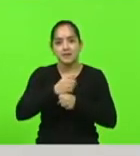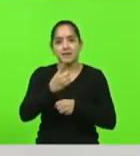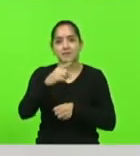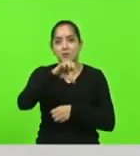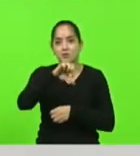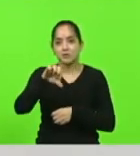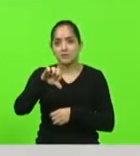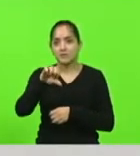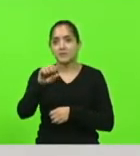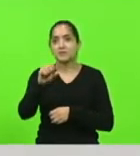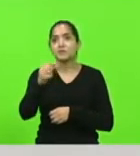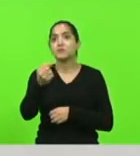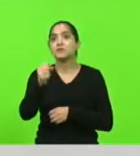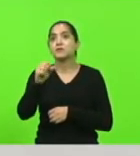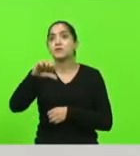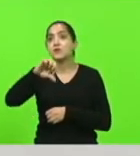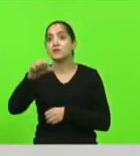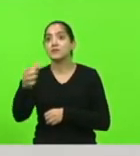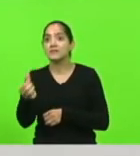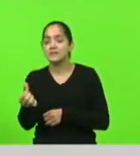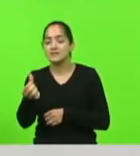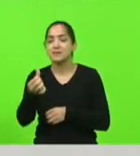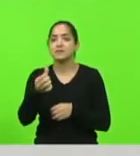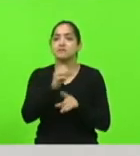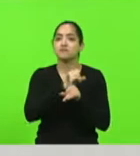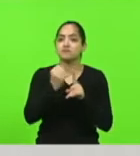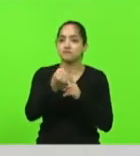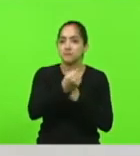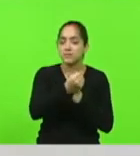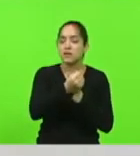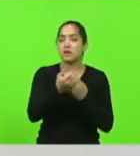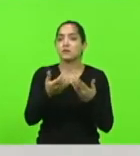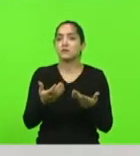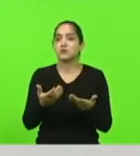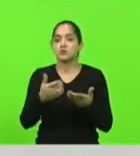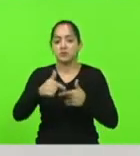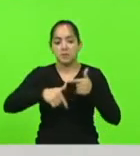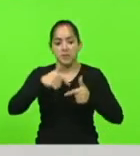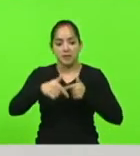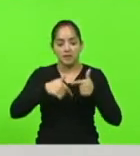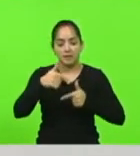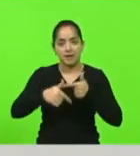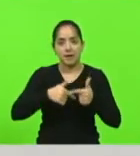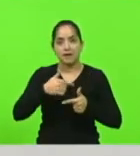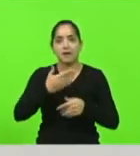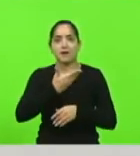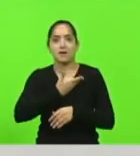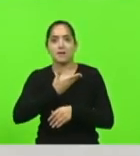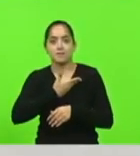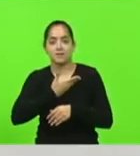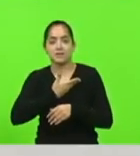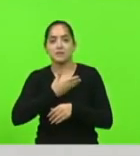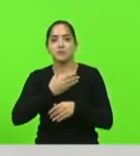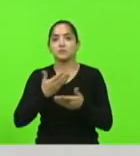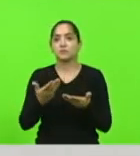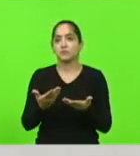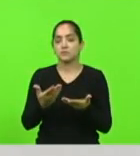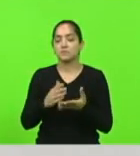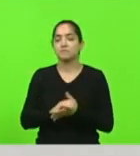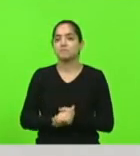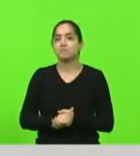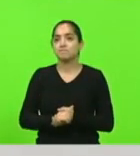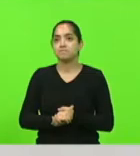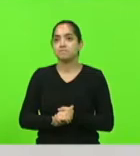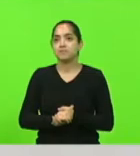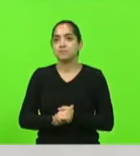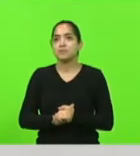1996, onde pude servir a sociedade catarinense, fazer amigos e irmãos em uma